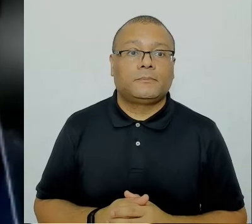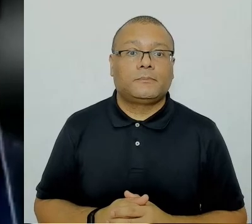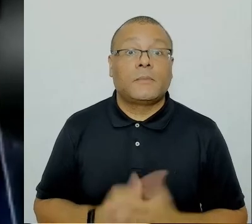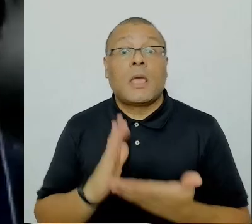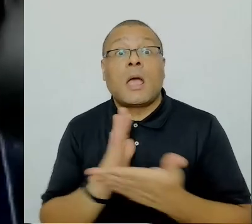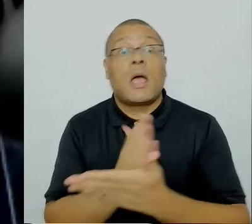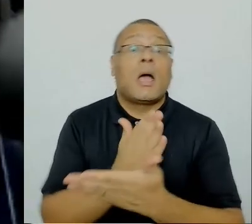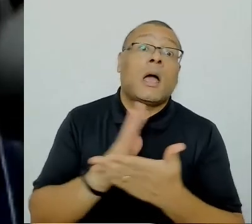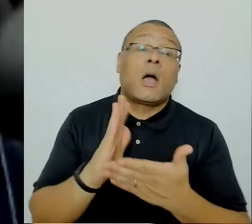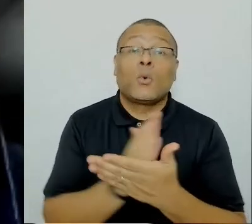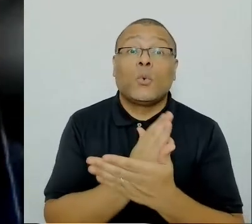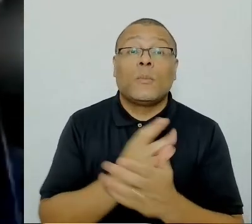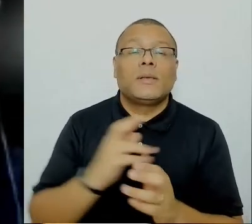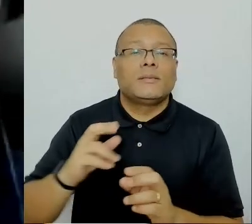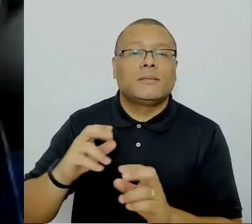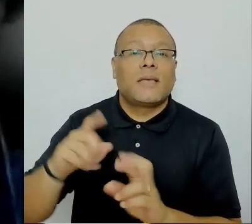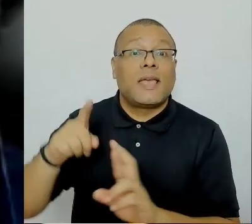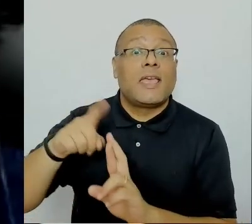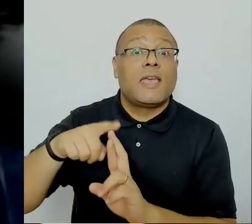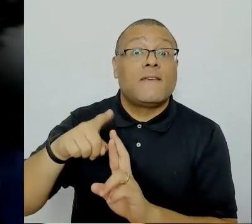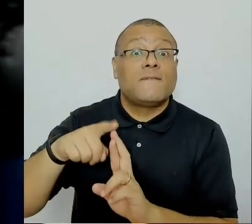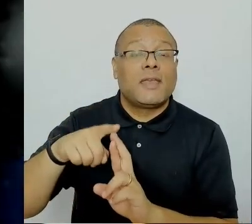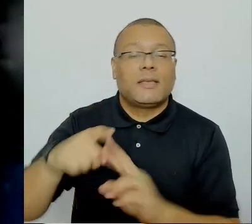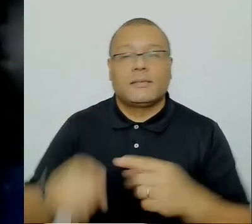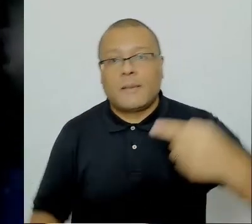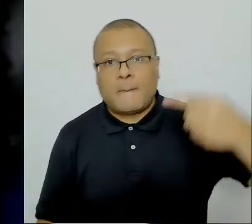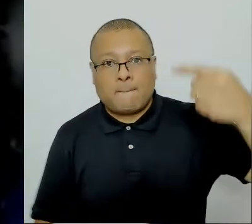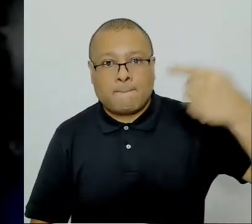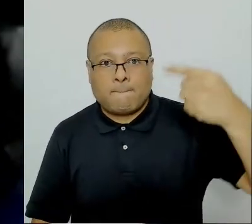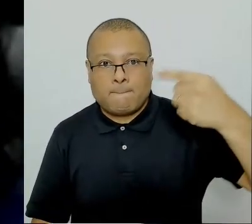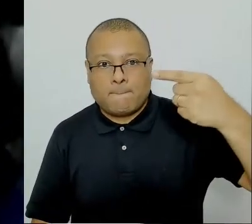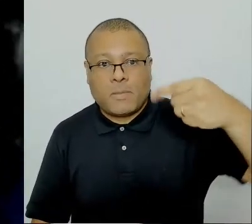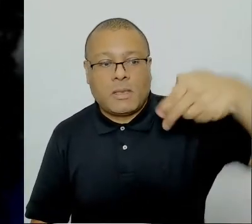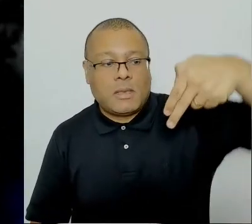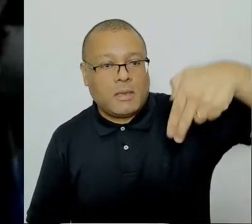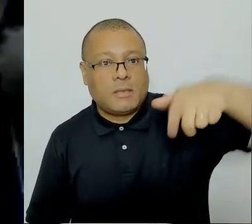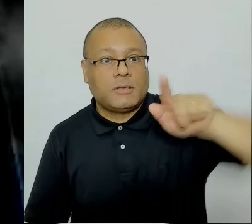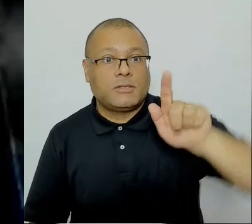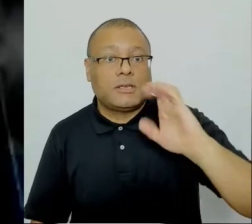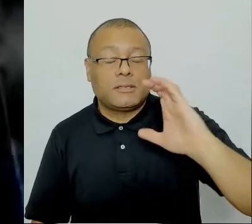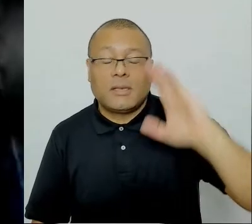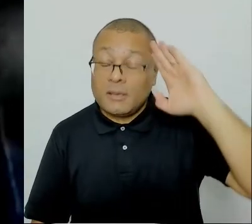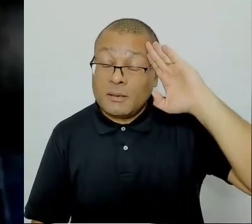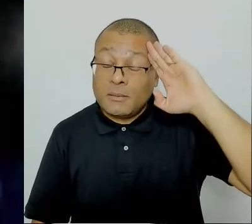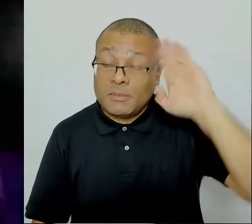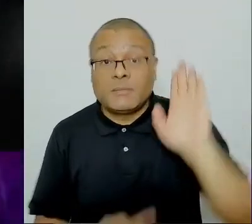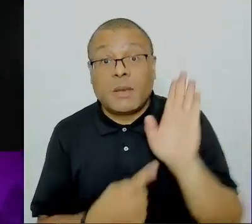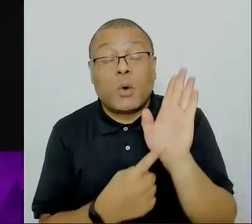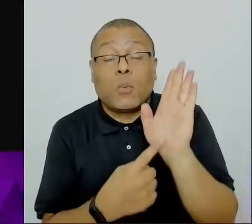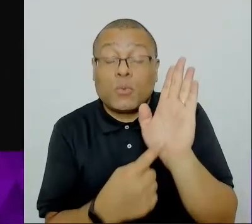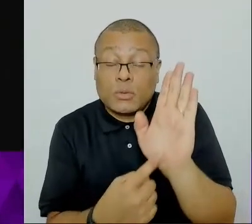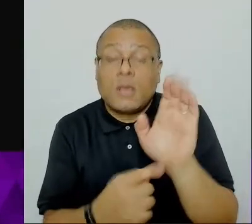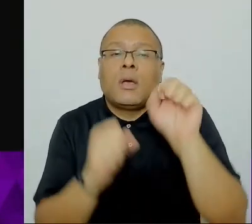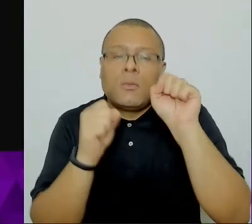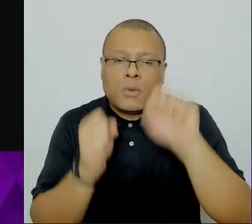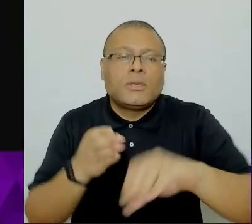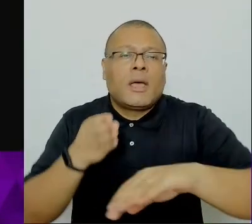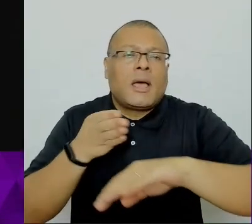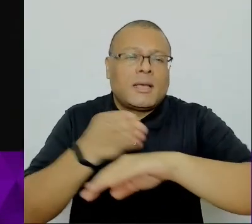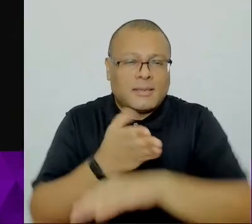algumas referências, né? Então, a primeira que eu queria mostrar é o NGC, principalmente. Vocês podem acessar, basta